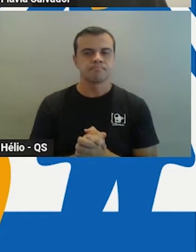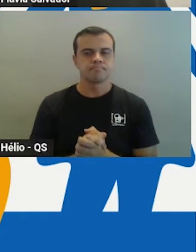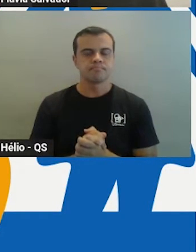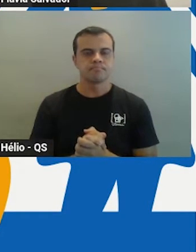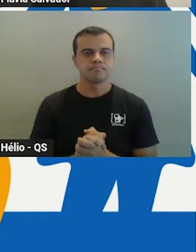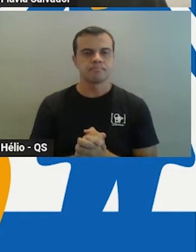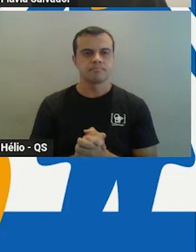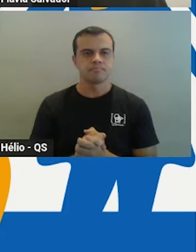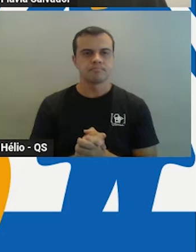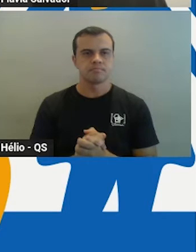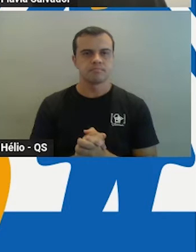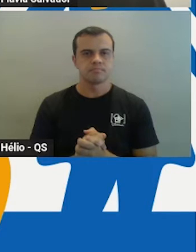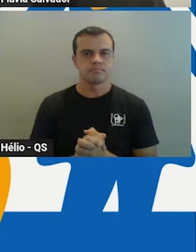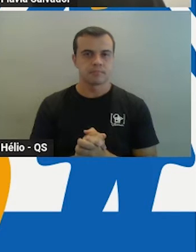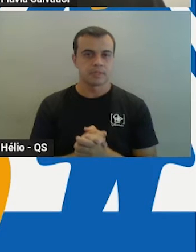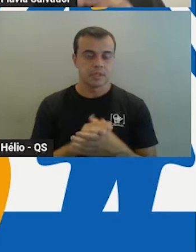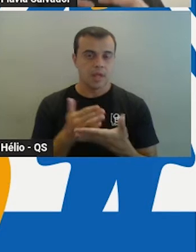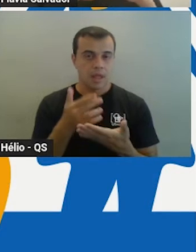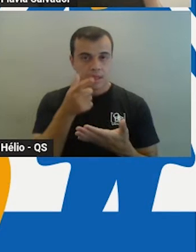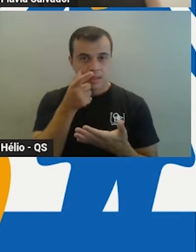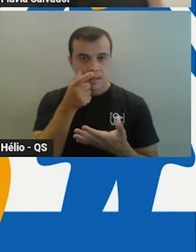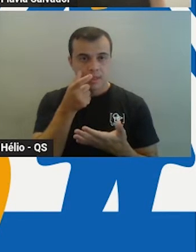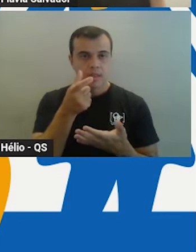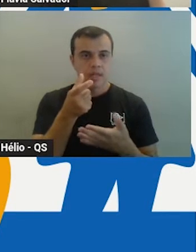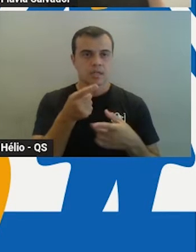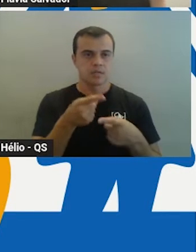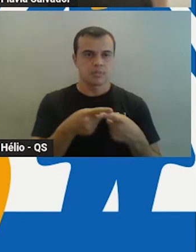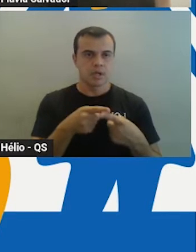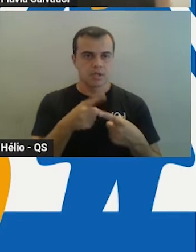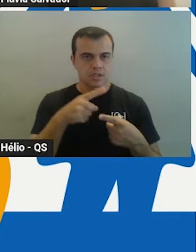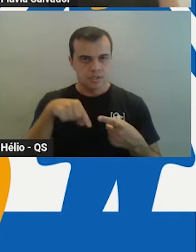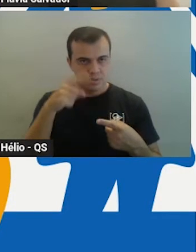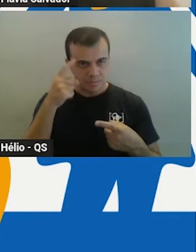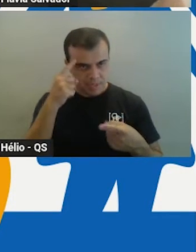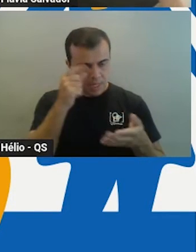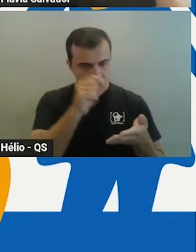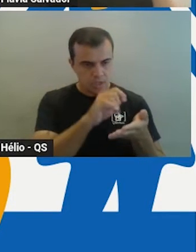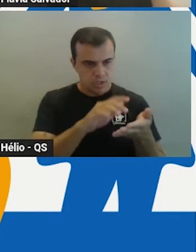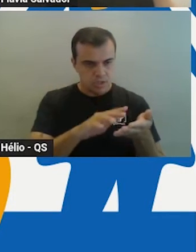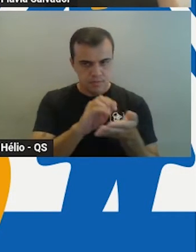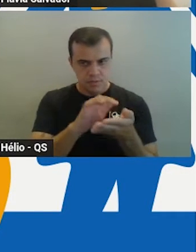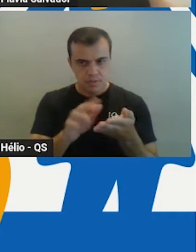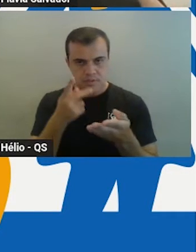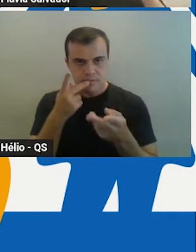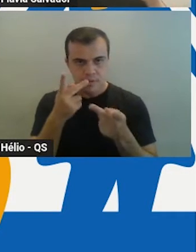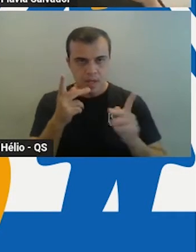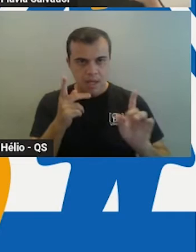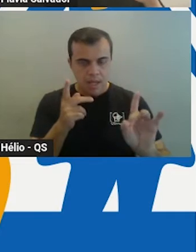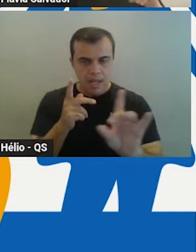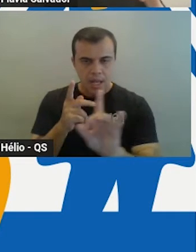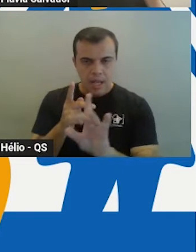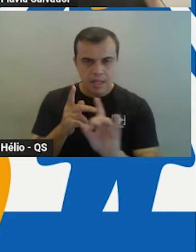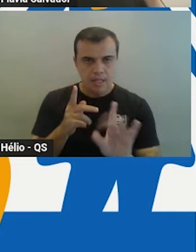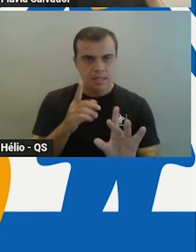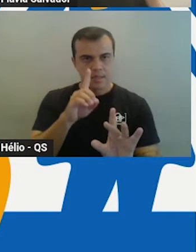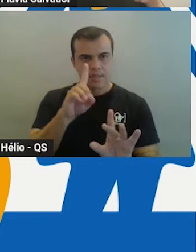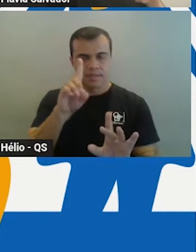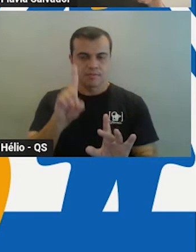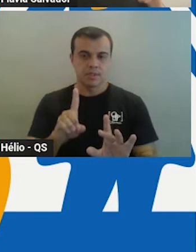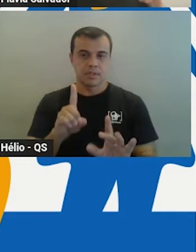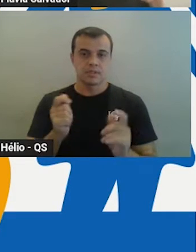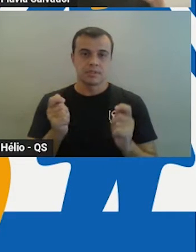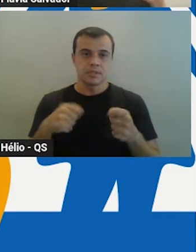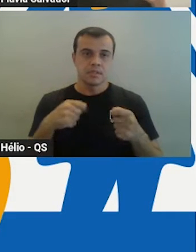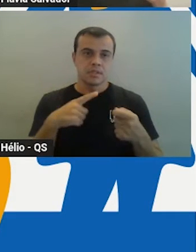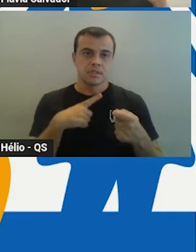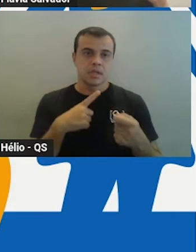e é interessante que a gente pense atividades que falem de cada tipo de deficiência para